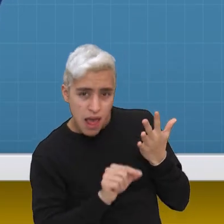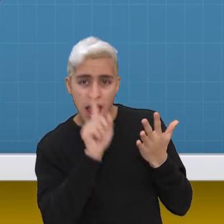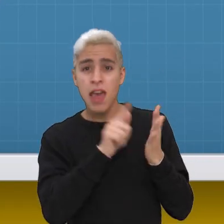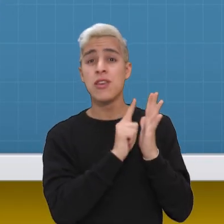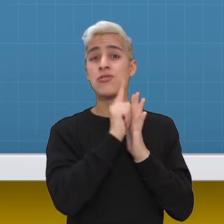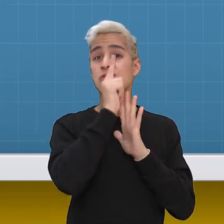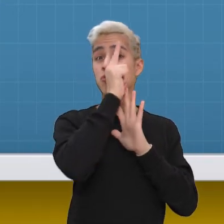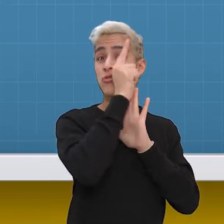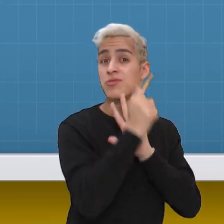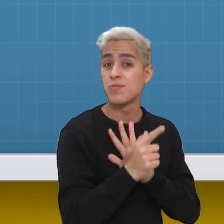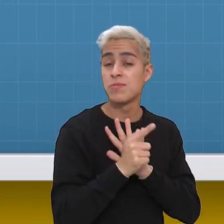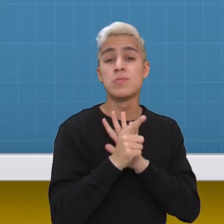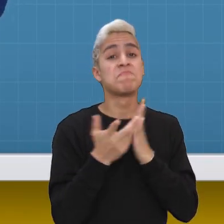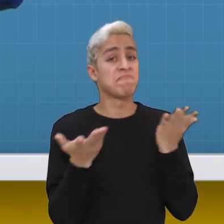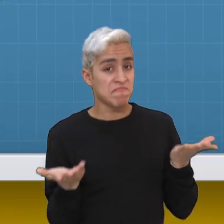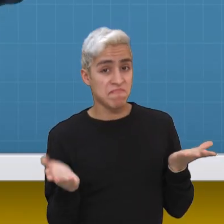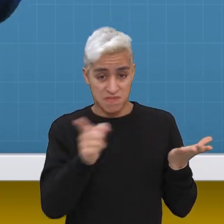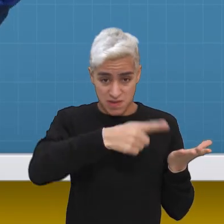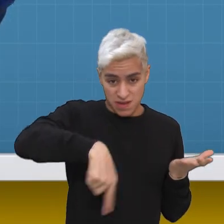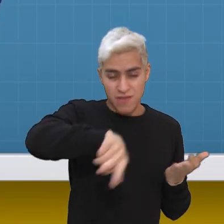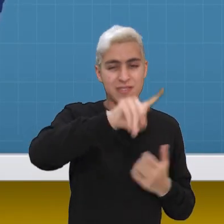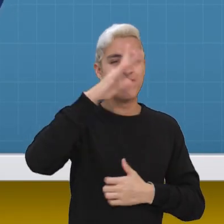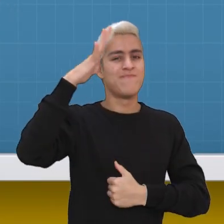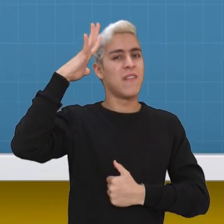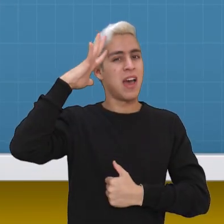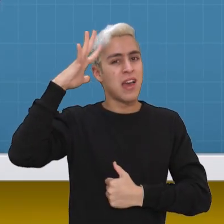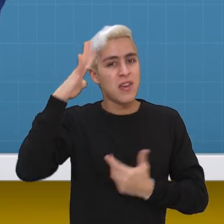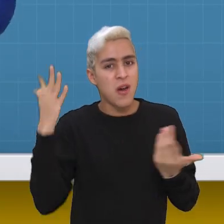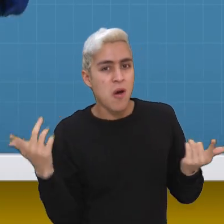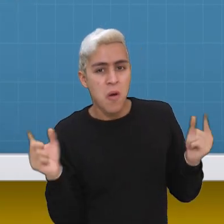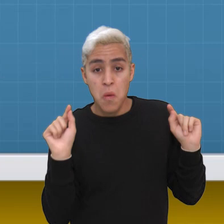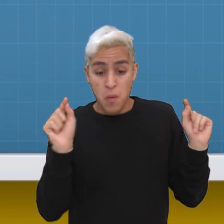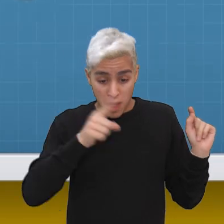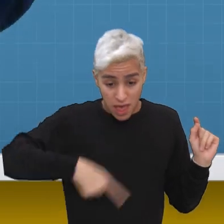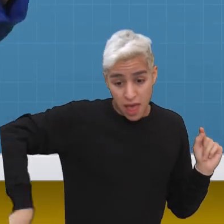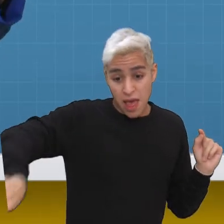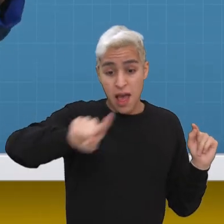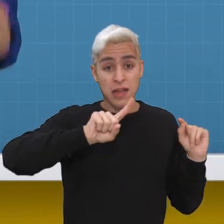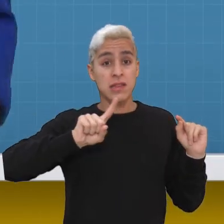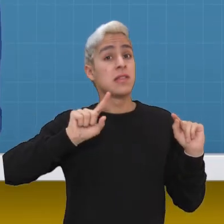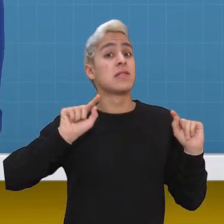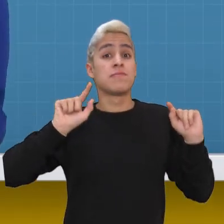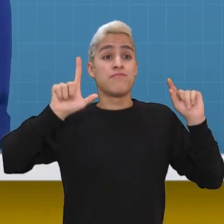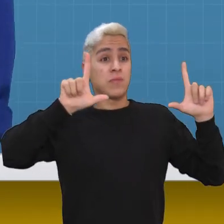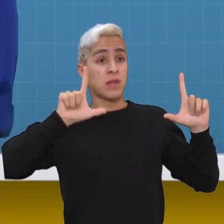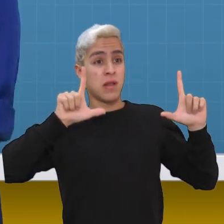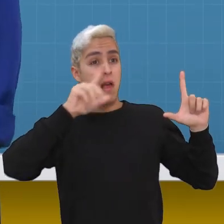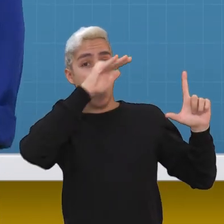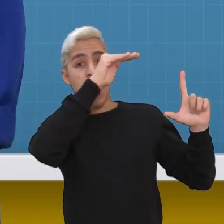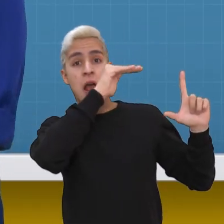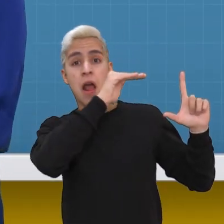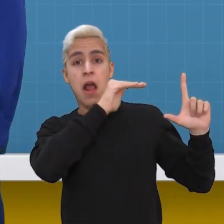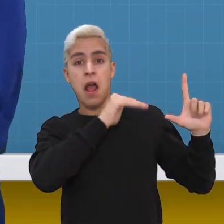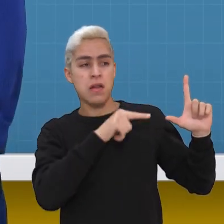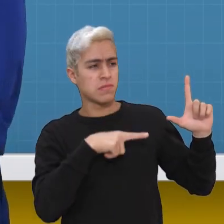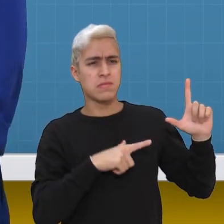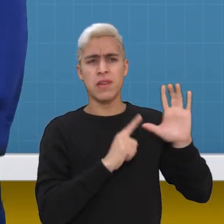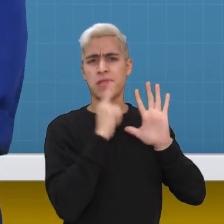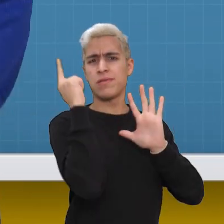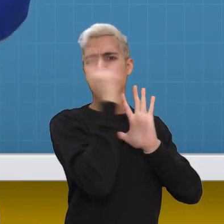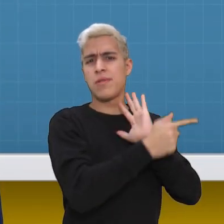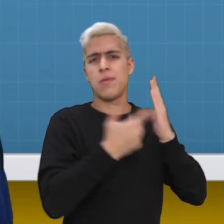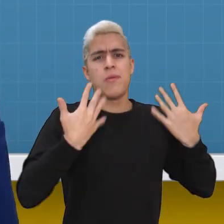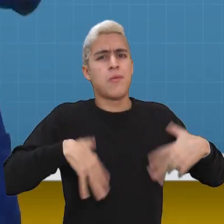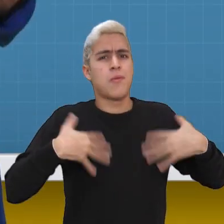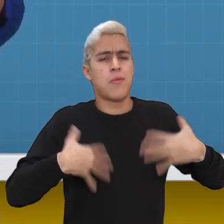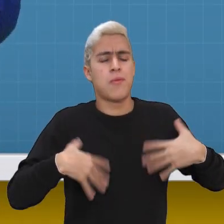é gênero textual. Então, vocês imaginem aqui no nosso quadro a quantidade de gênero textual que